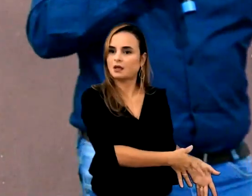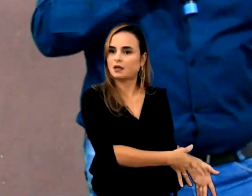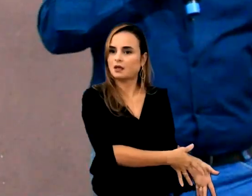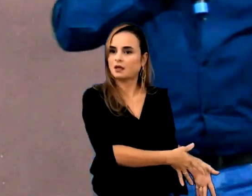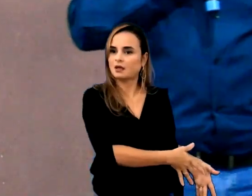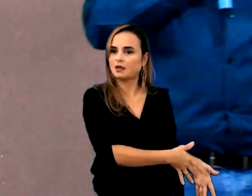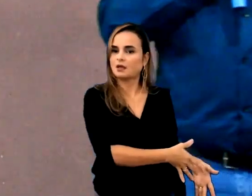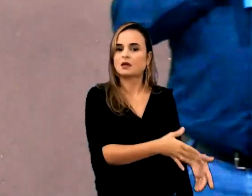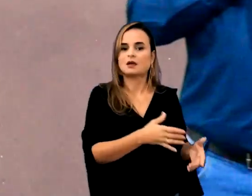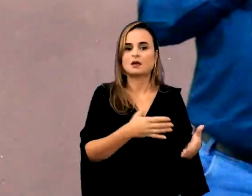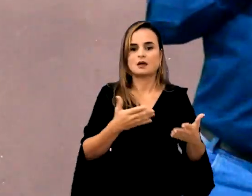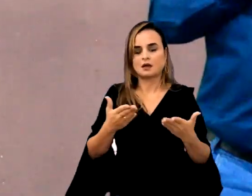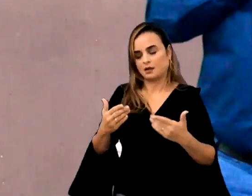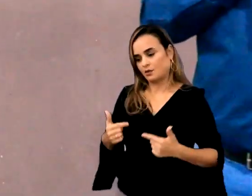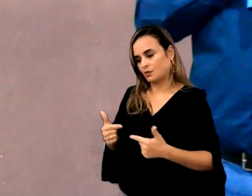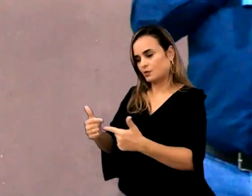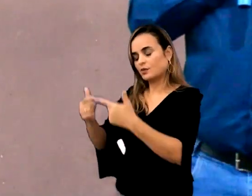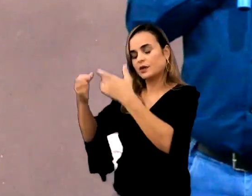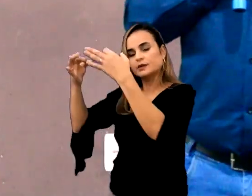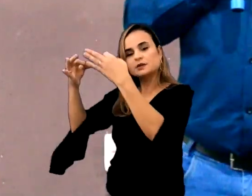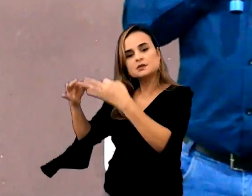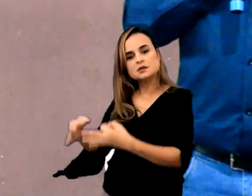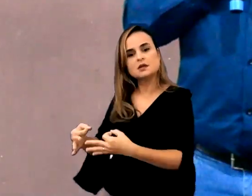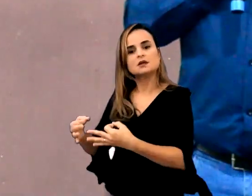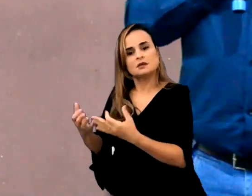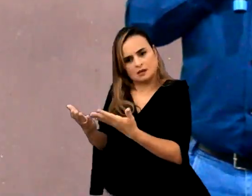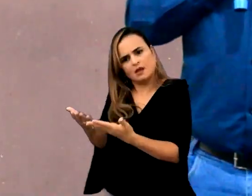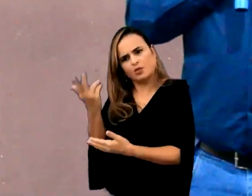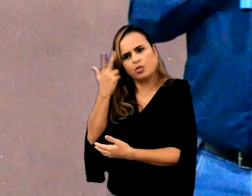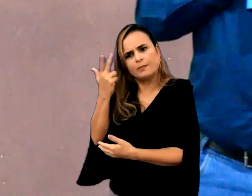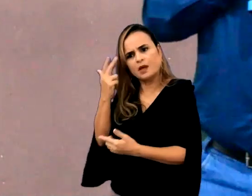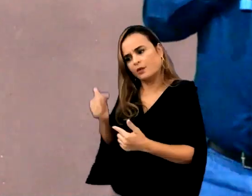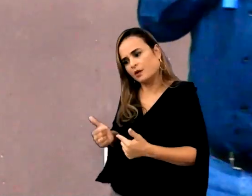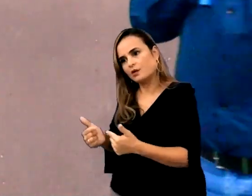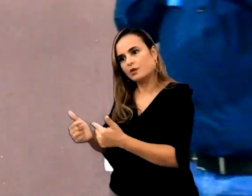por esse caminho. Porque a tendência é essa,